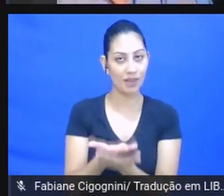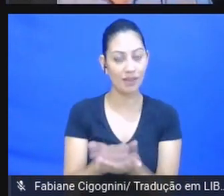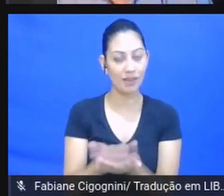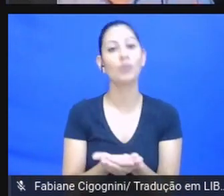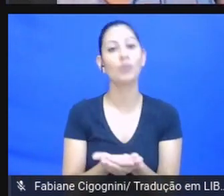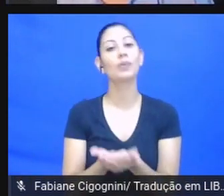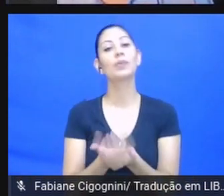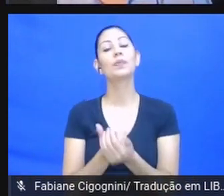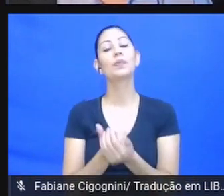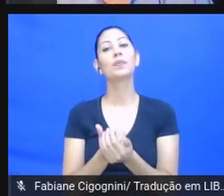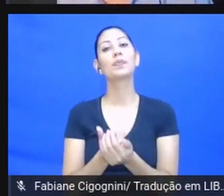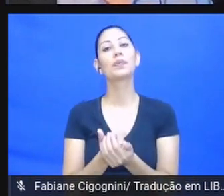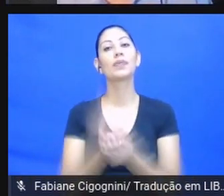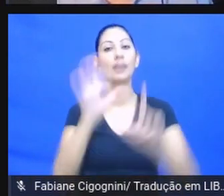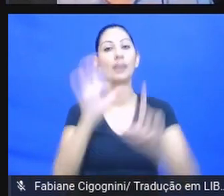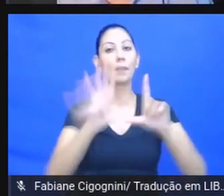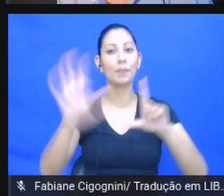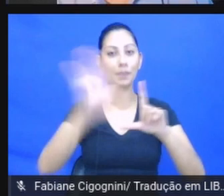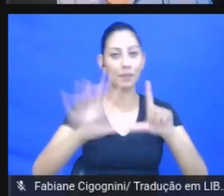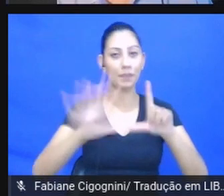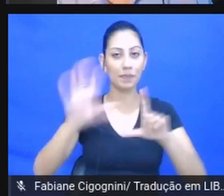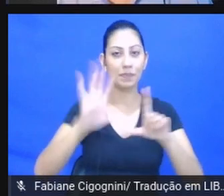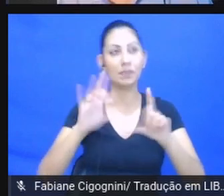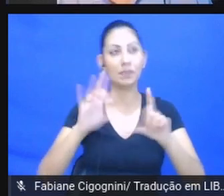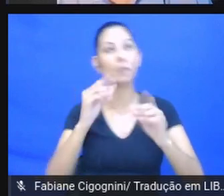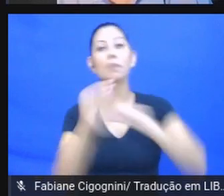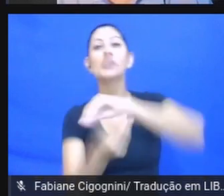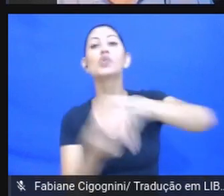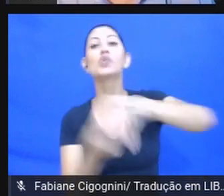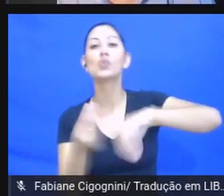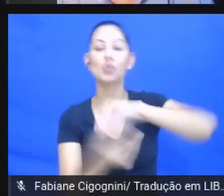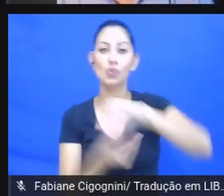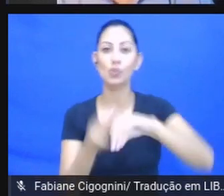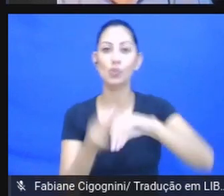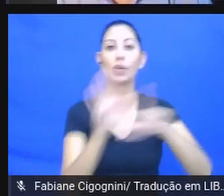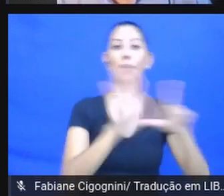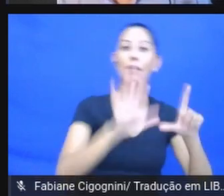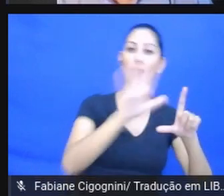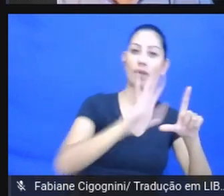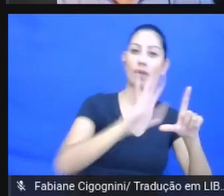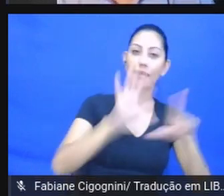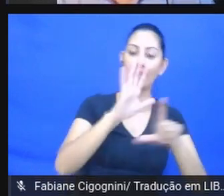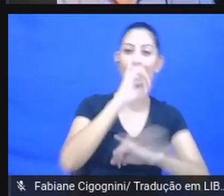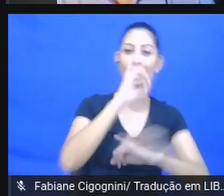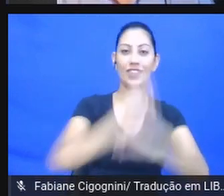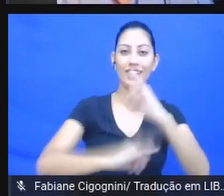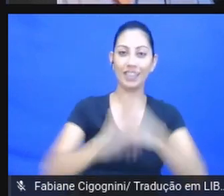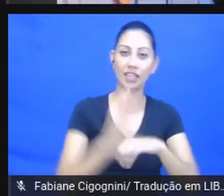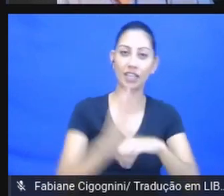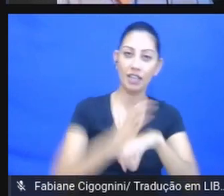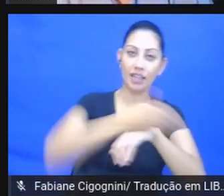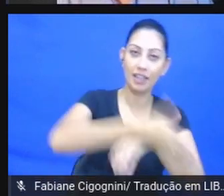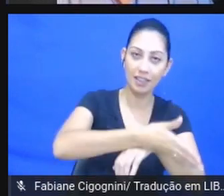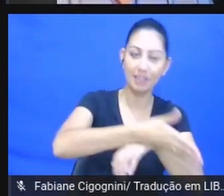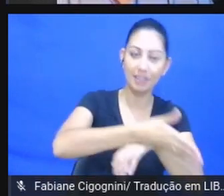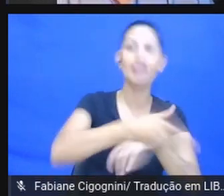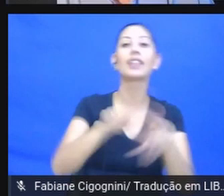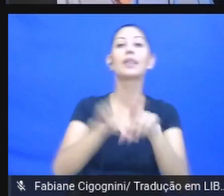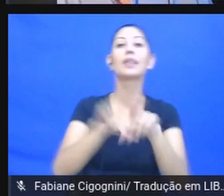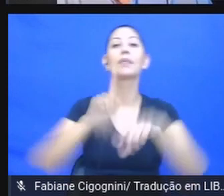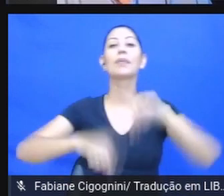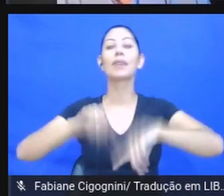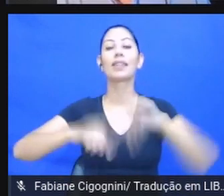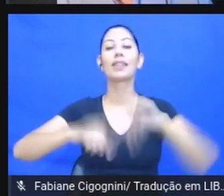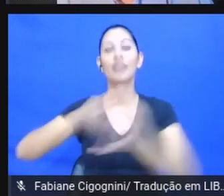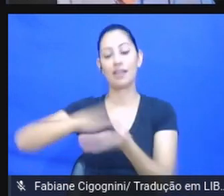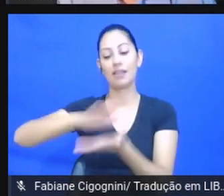com uma mistura de plataforma digital e para muitos alunos entregar materiais